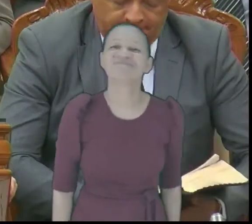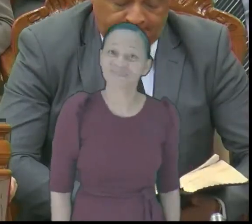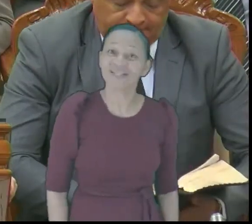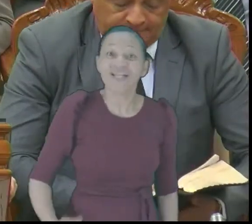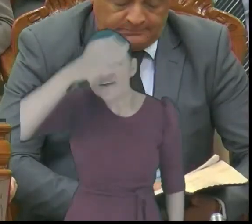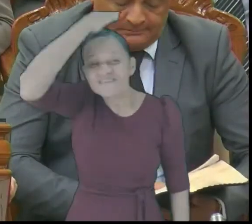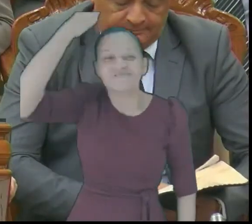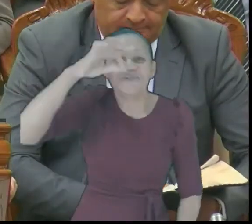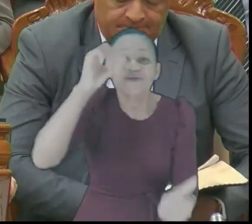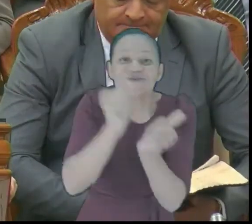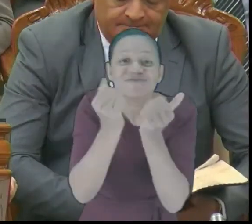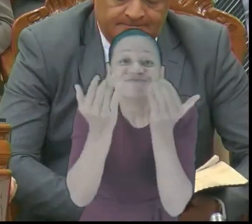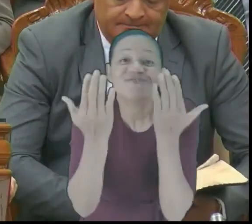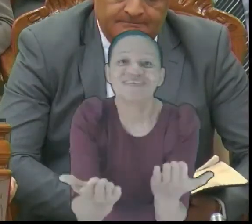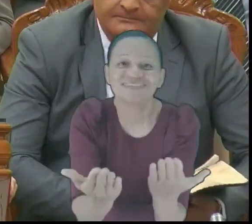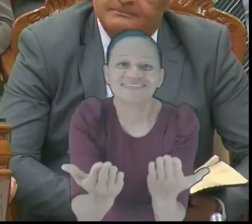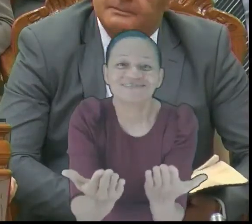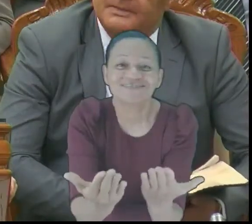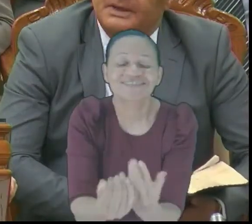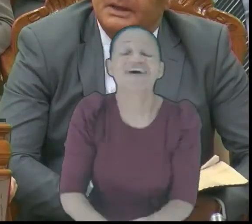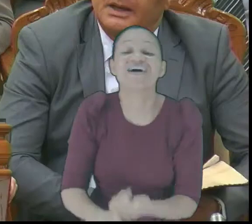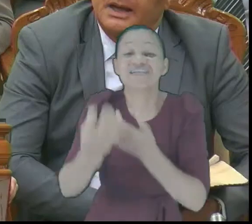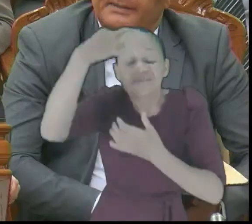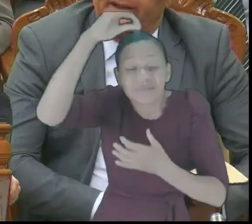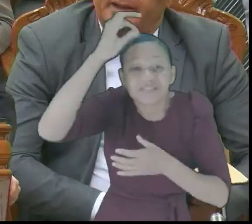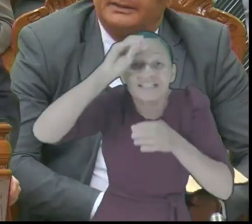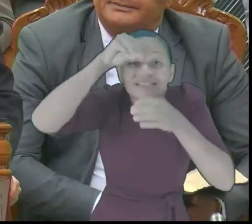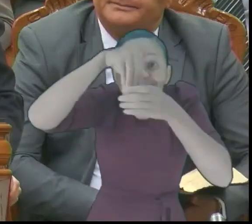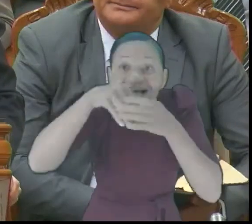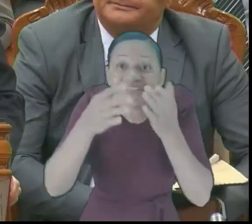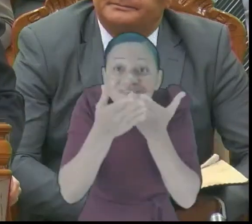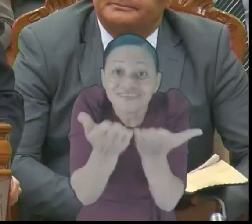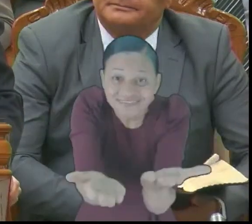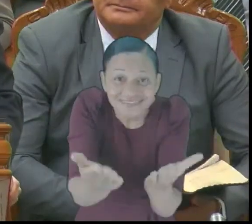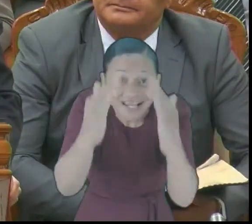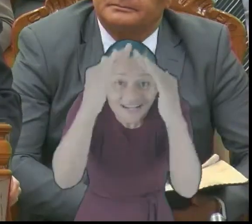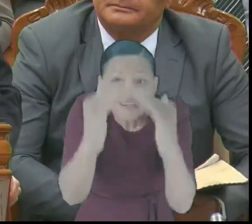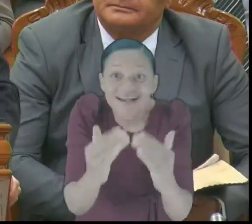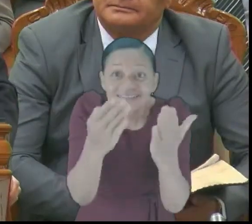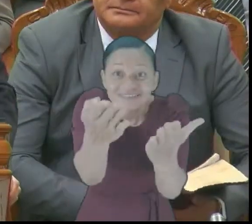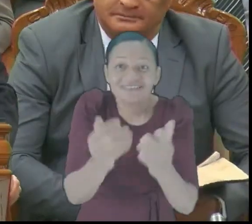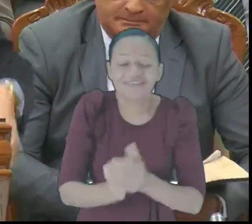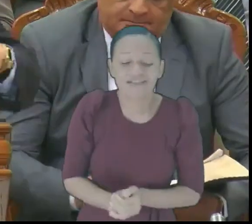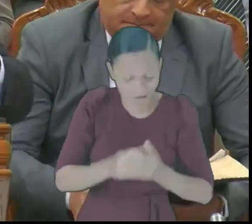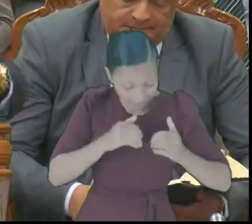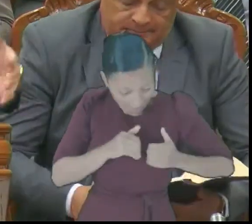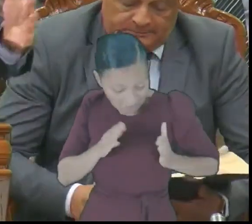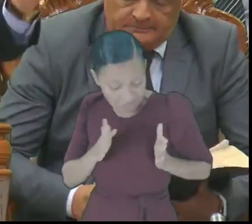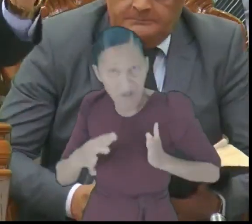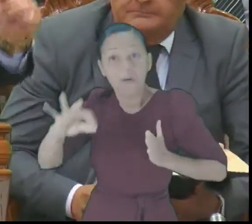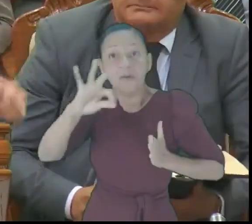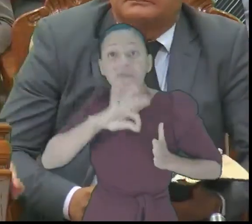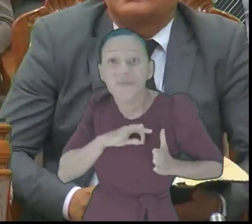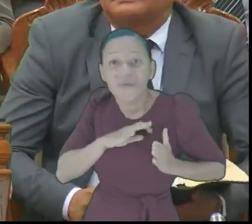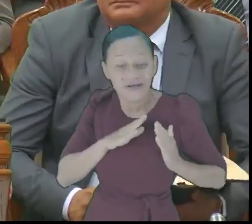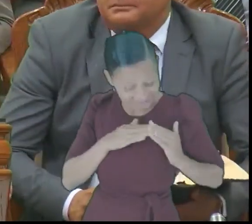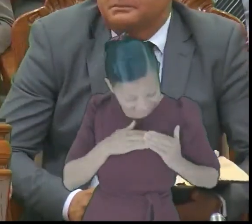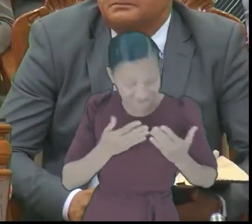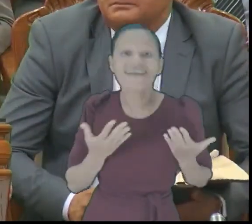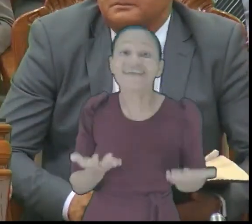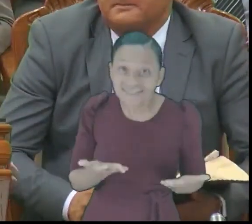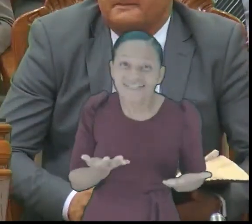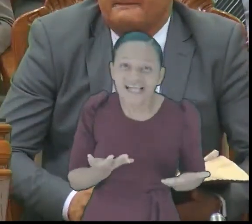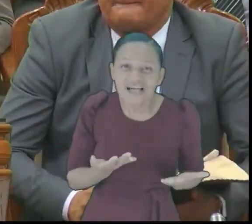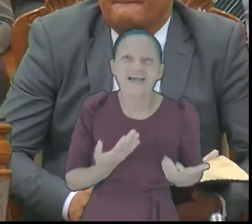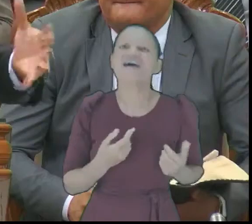Ele está em você. Ele mora em você. Aleluia. Você abriu a porta, ele entrou.